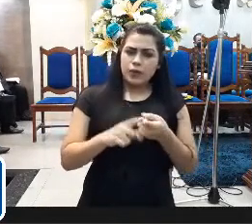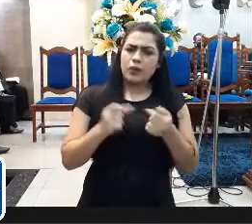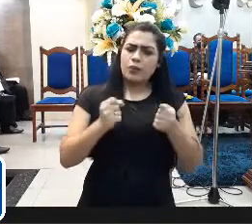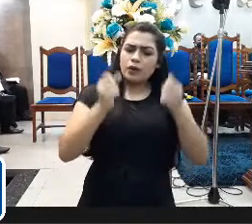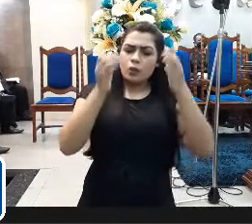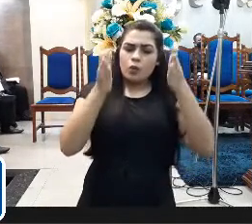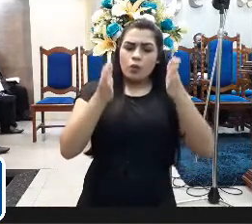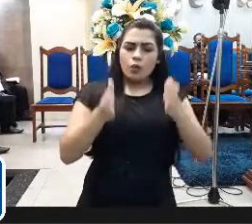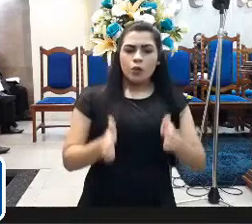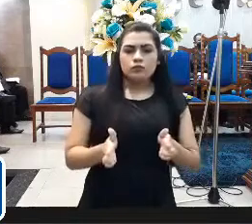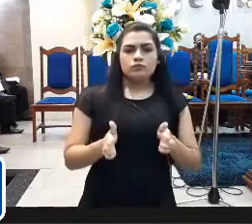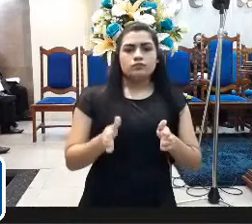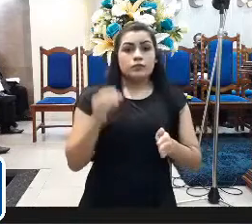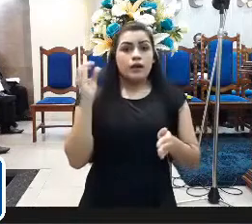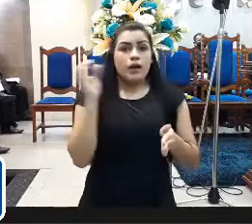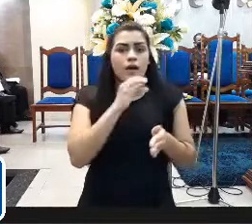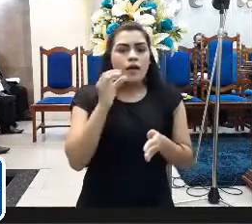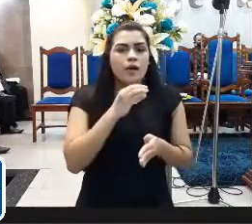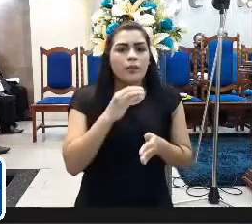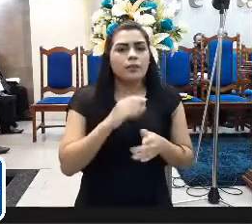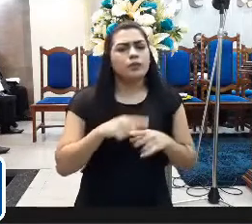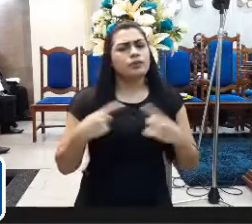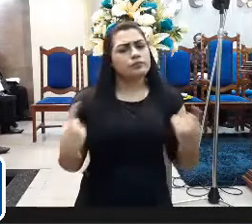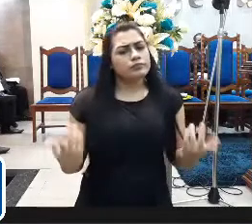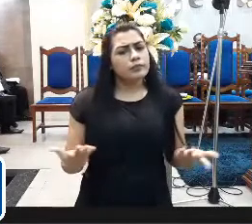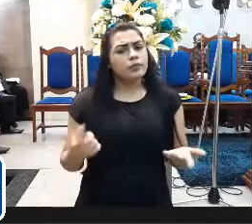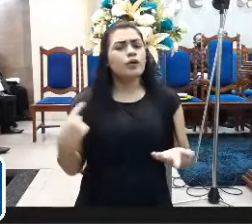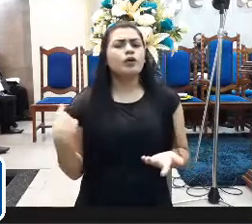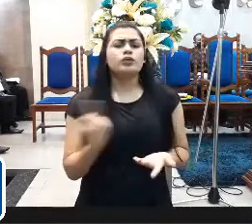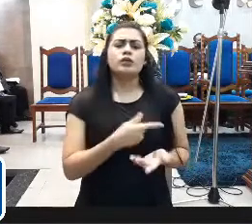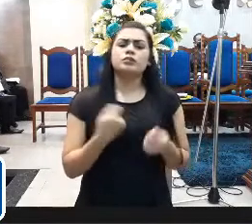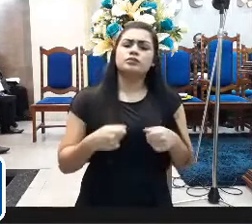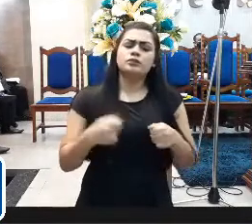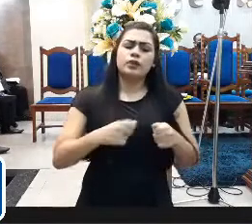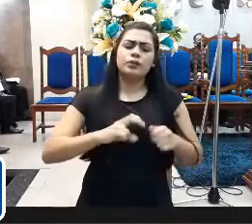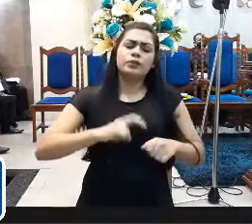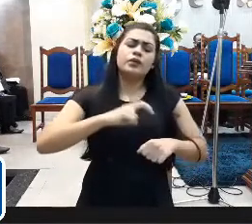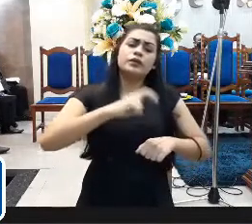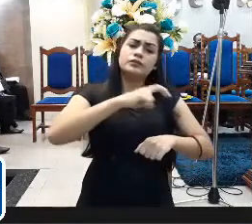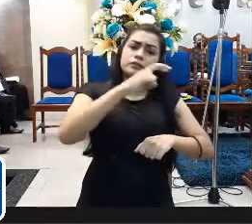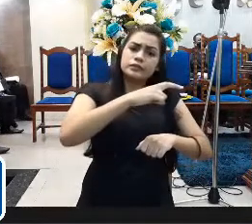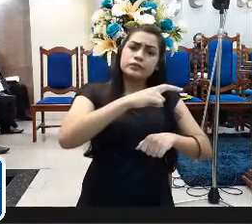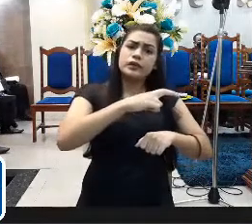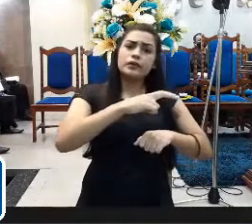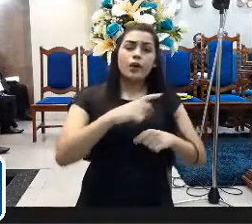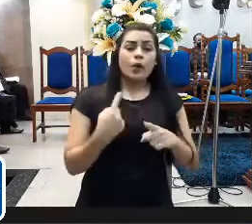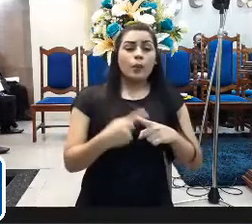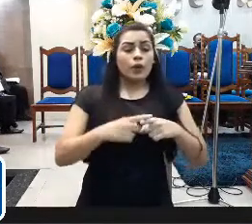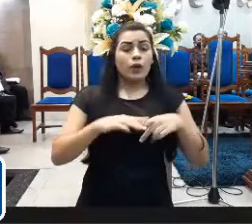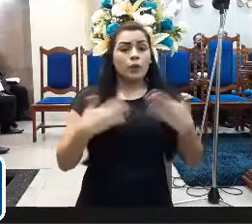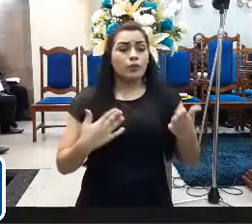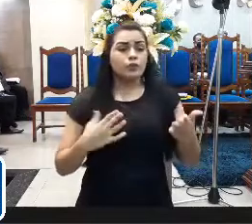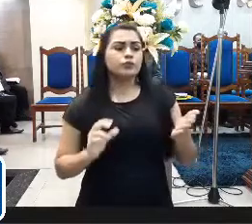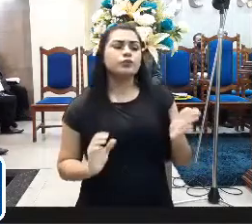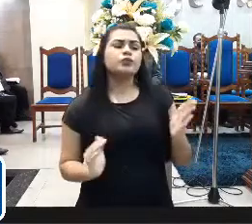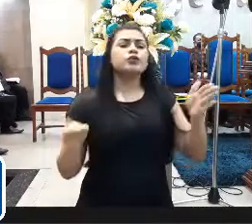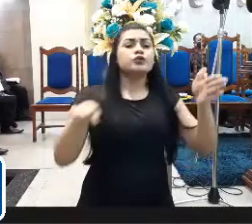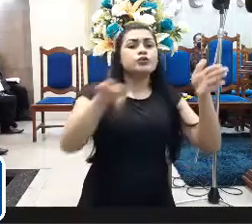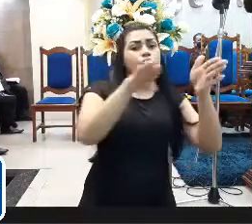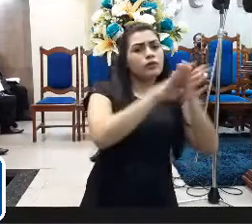para quando chegar no topo, chegar seguro. Diga glória a Deus por isto, né? Então, meus amados irmãos, o apóstolo Pedro diz